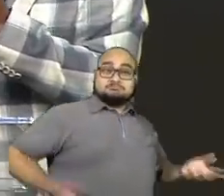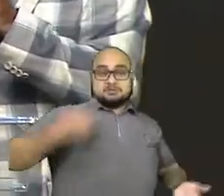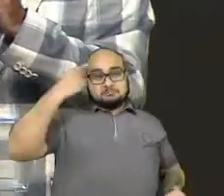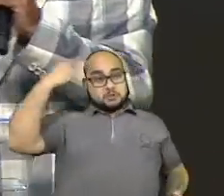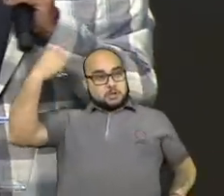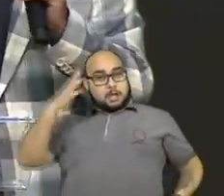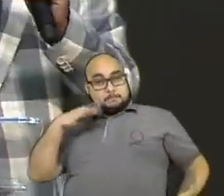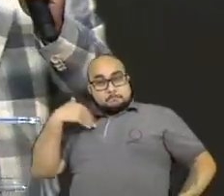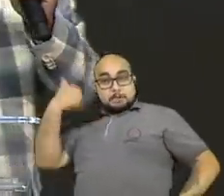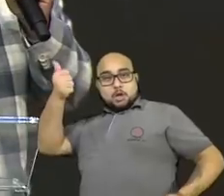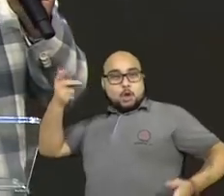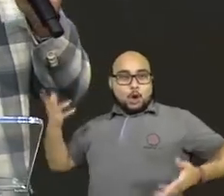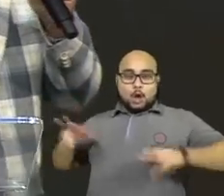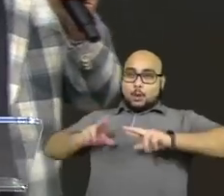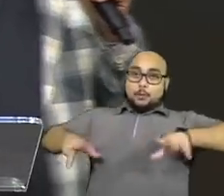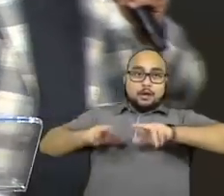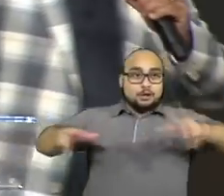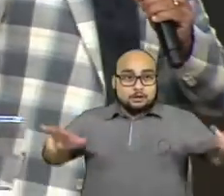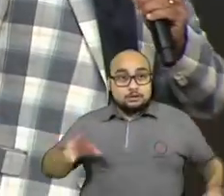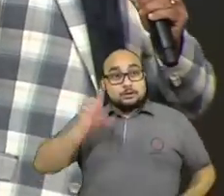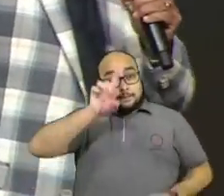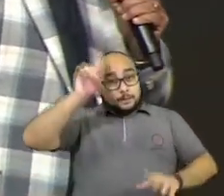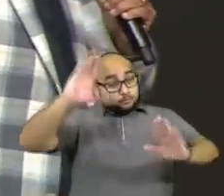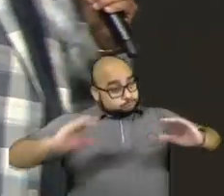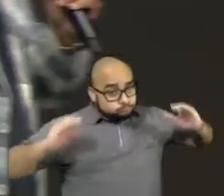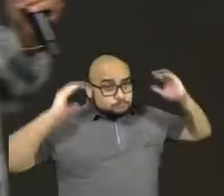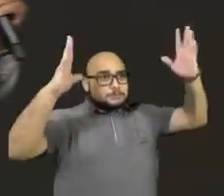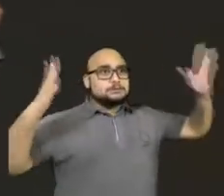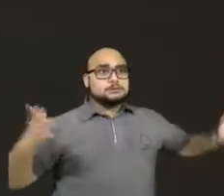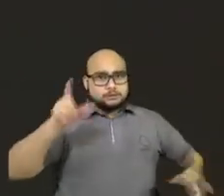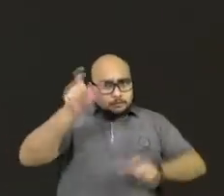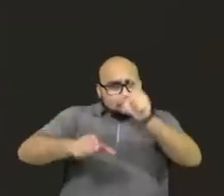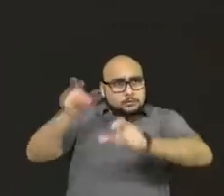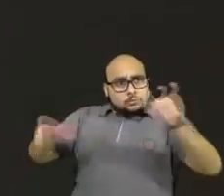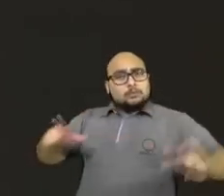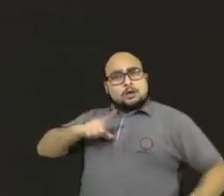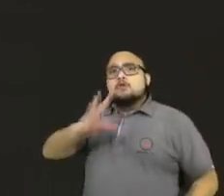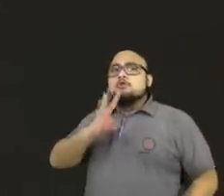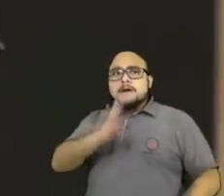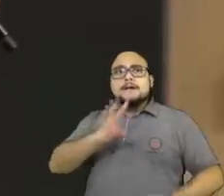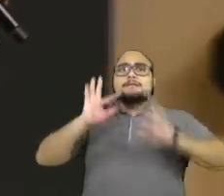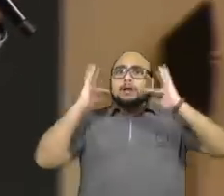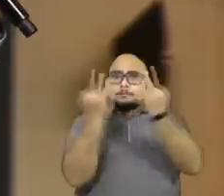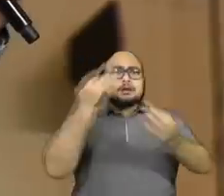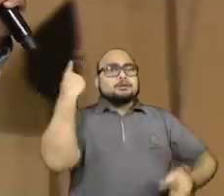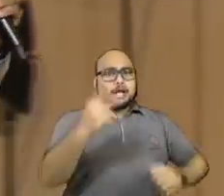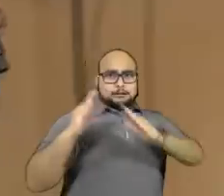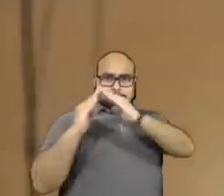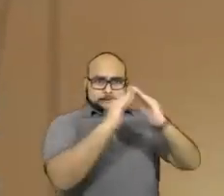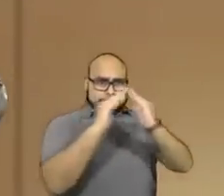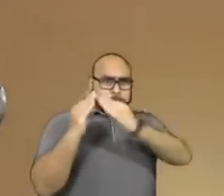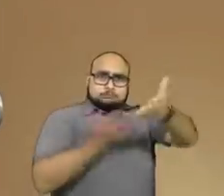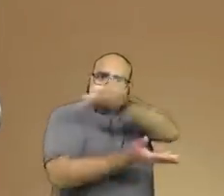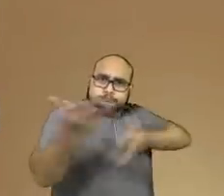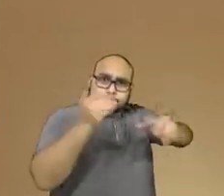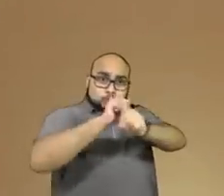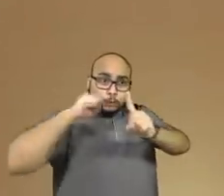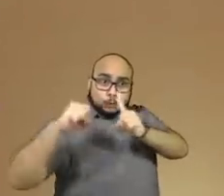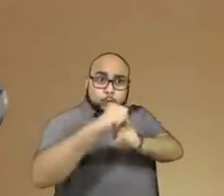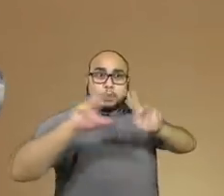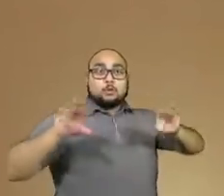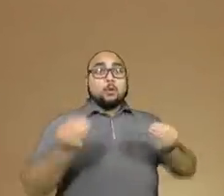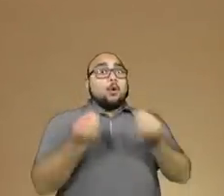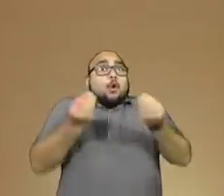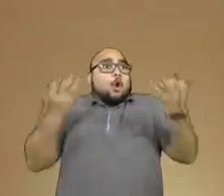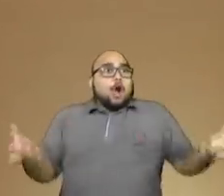outros. É para Deus ser exaltado. Gente que te conhece, da tua família, da tua vizinhança, do teu relacionamento social, diz: meu Deus, como é que